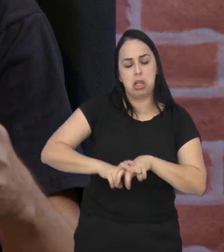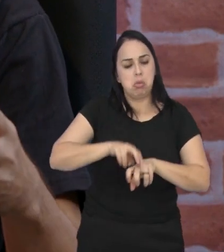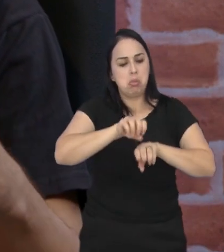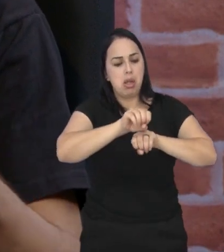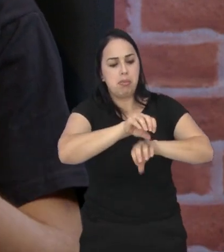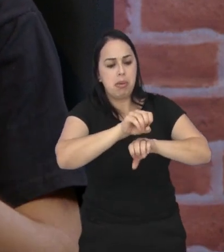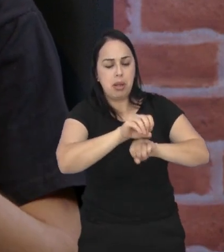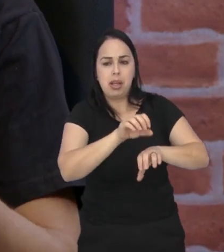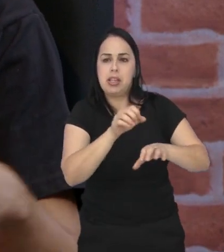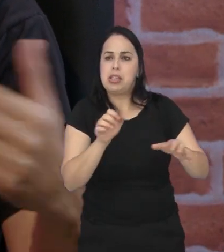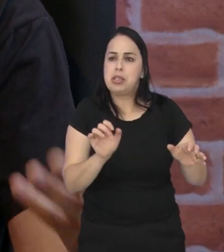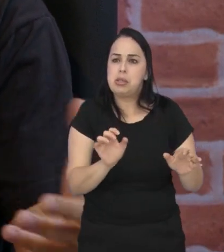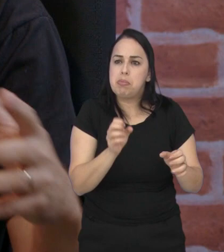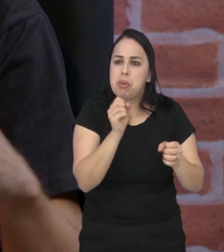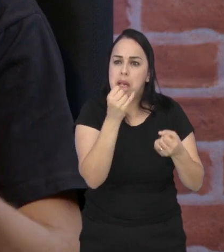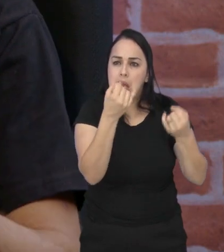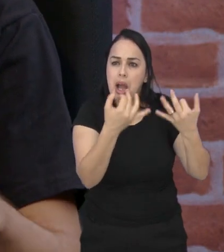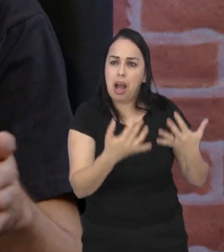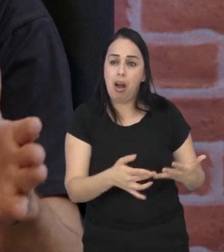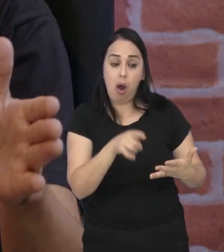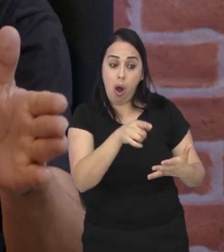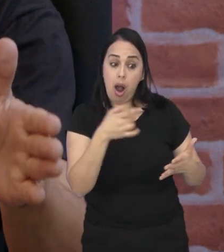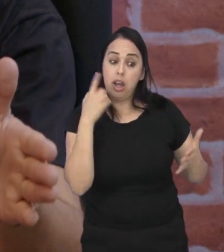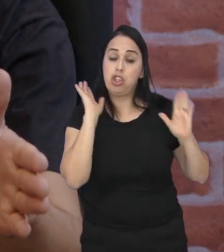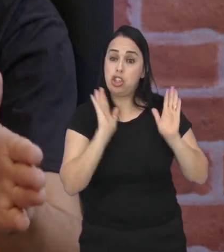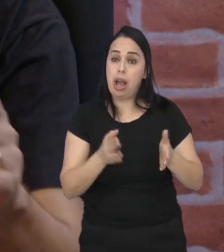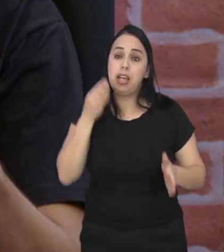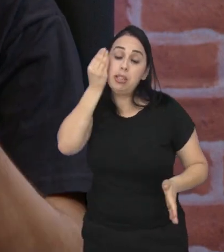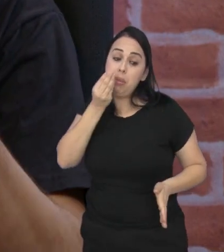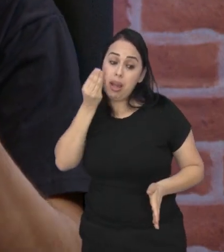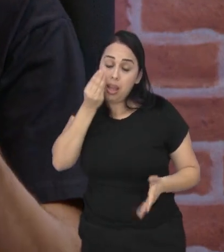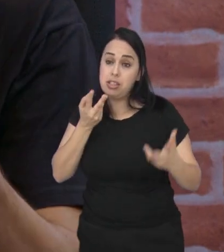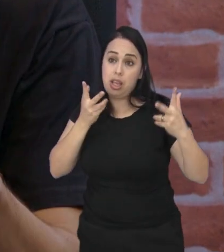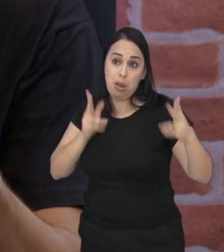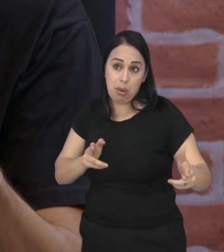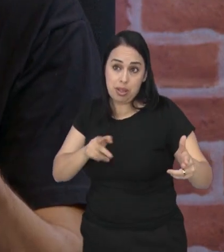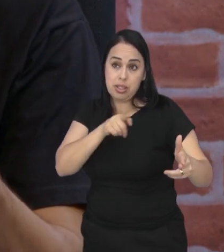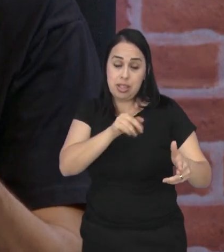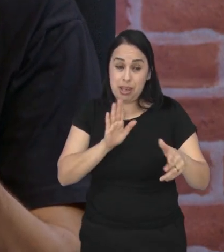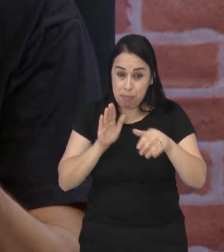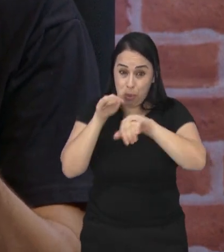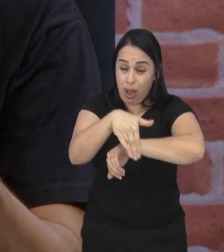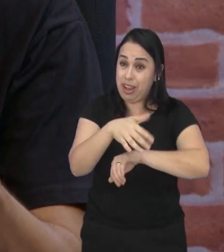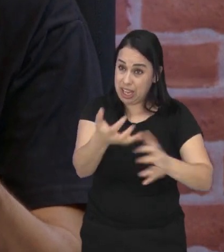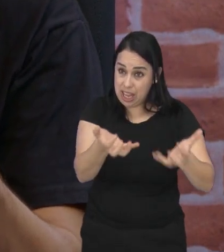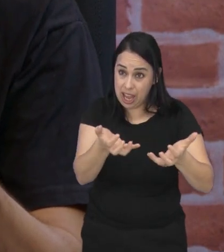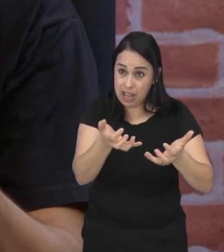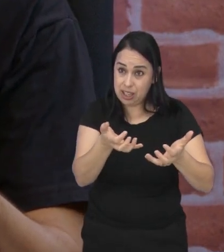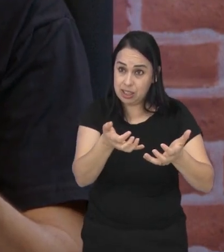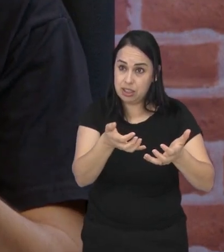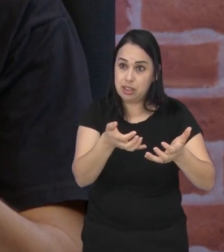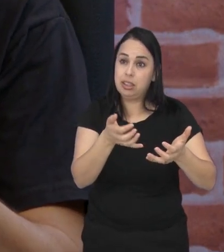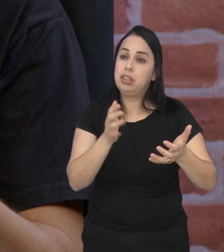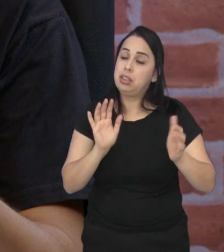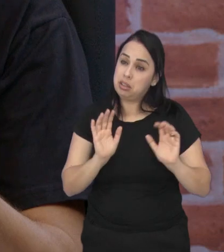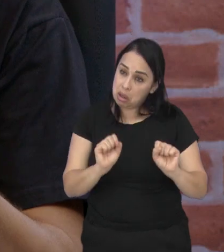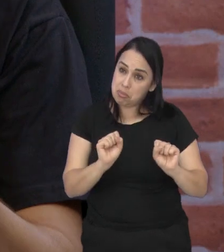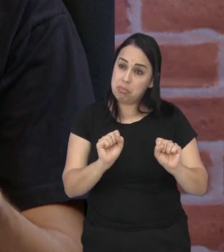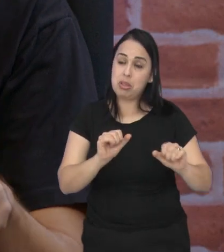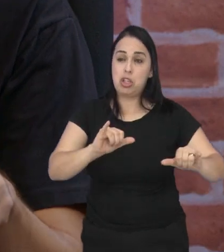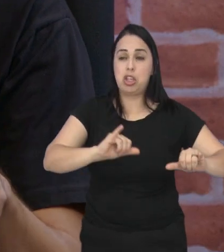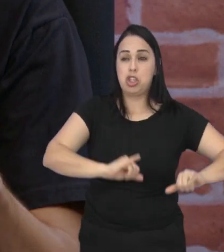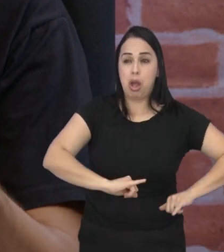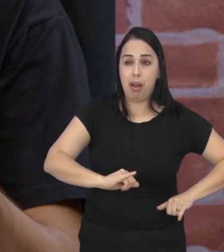posso sentar e explicar e levar o cara para um caminho, eu já passei por isso. Se você quiser pular essa etapa